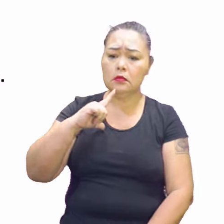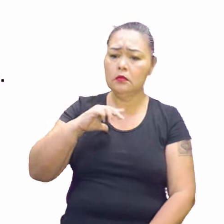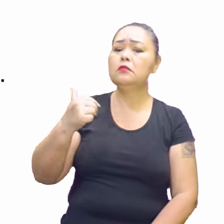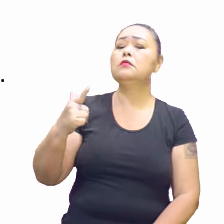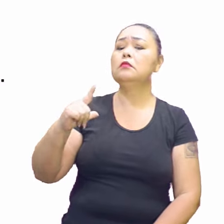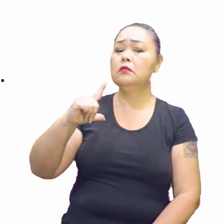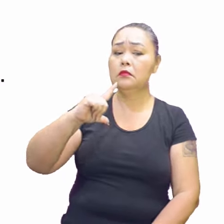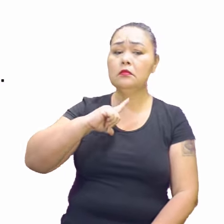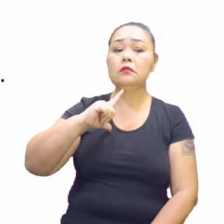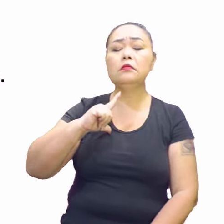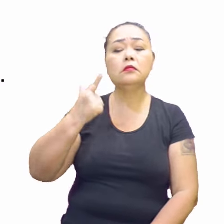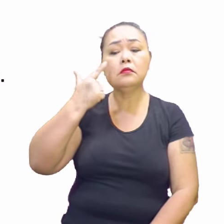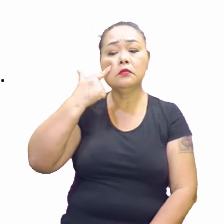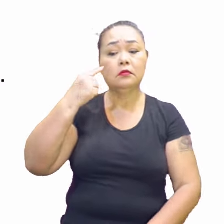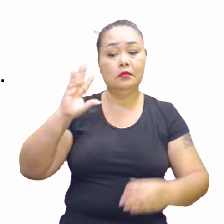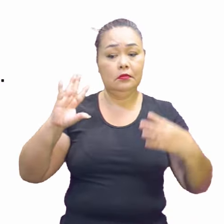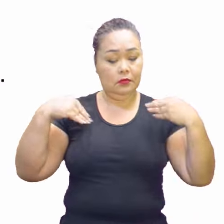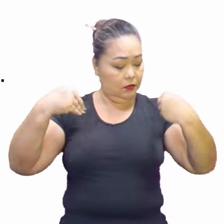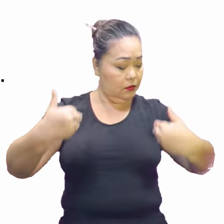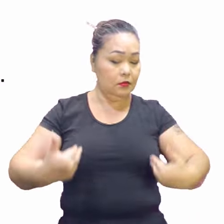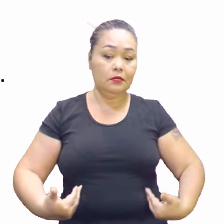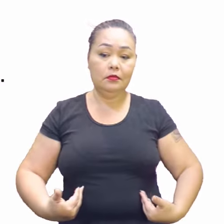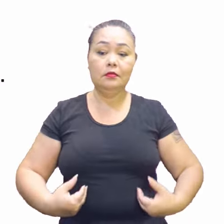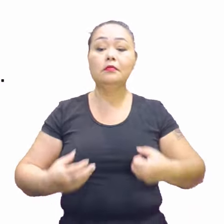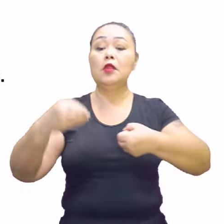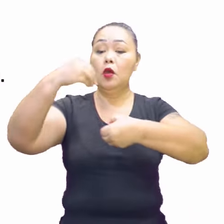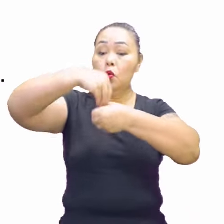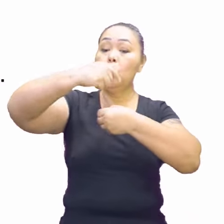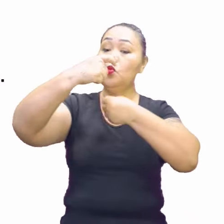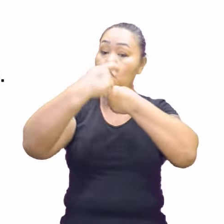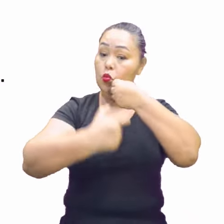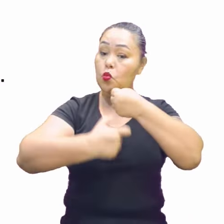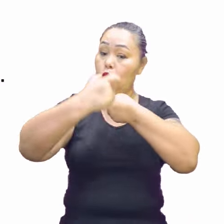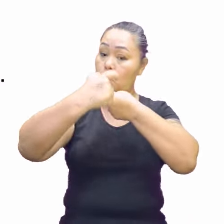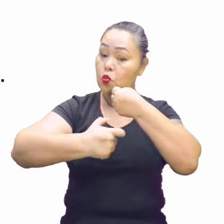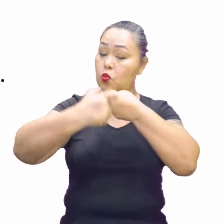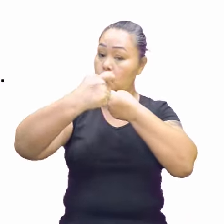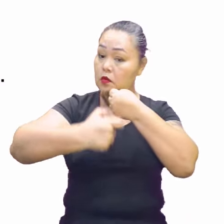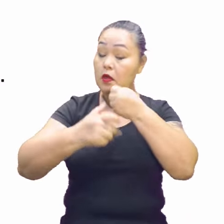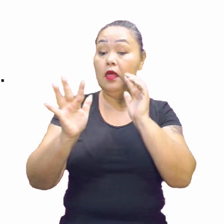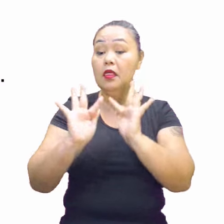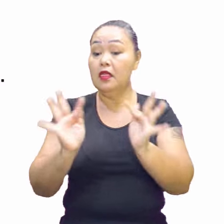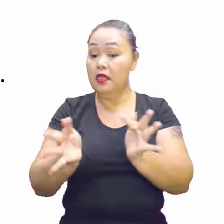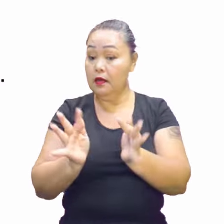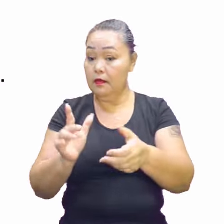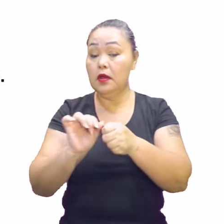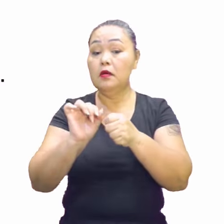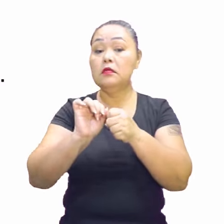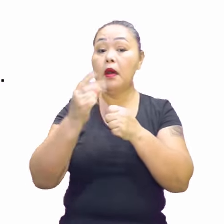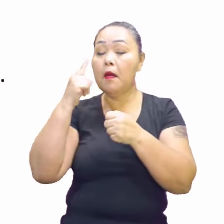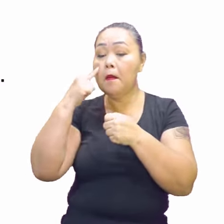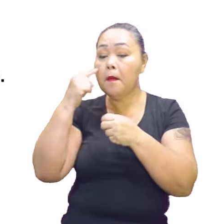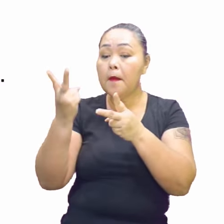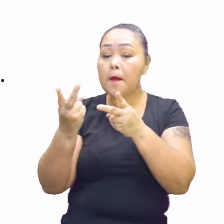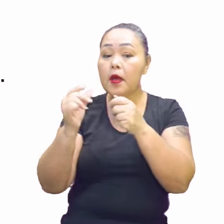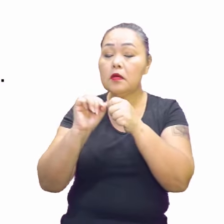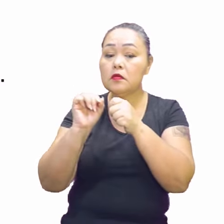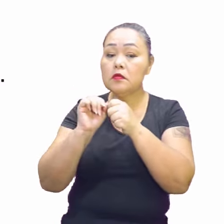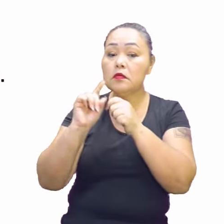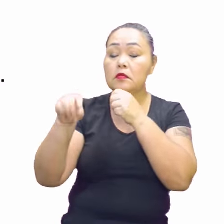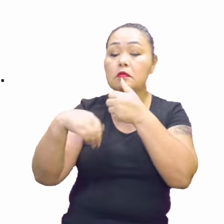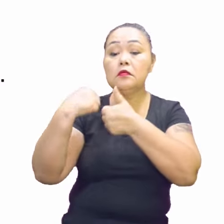Existe, né? Você pega o vestido, que ele é o núcleo do sujeito simples, e você percebe que ele tá, se eu